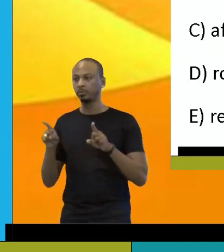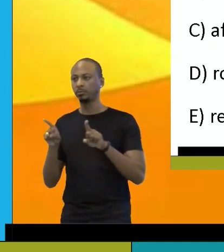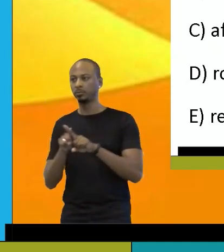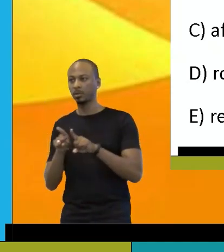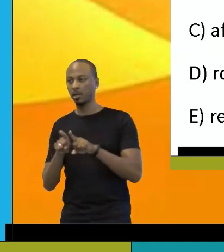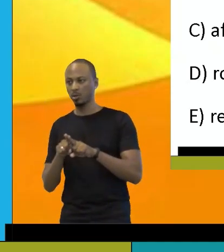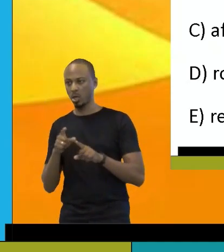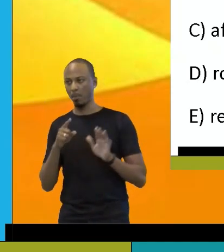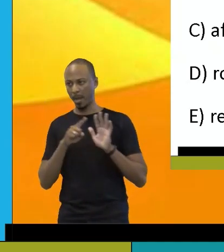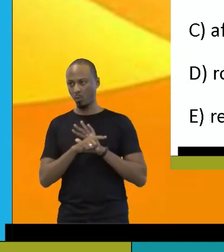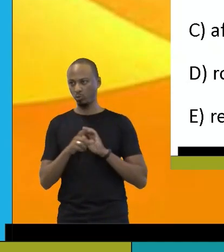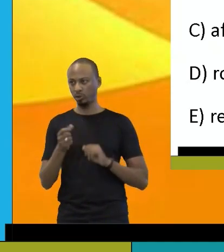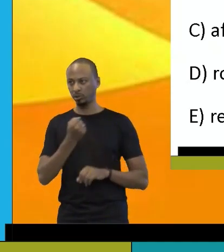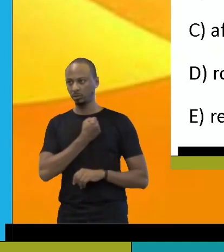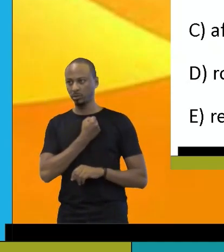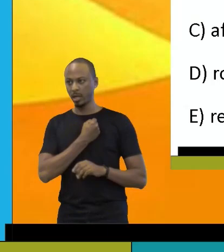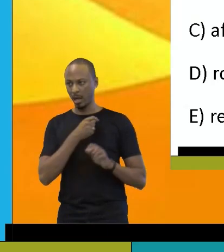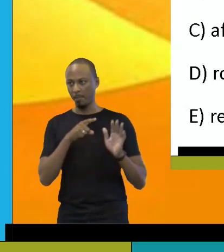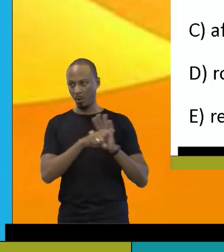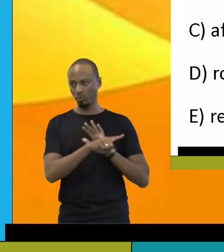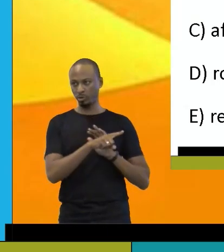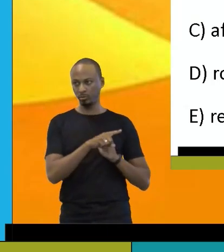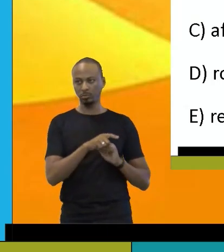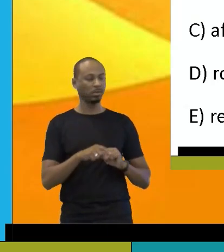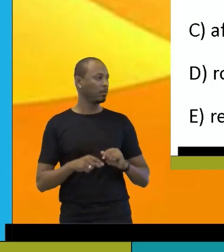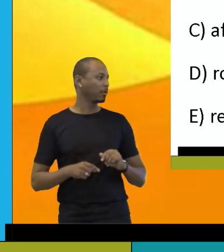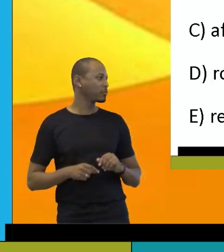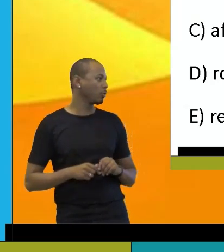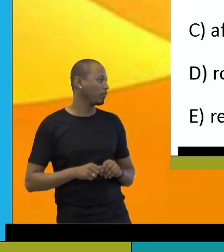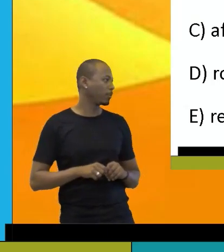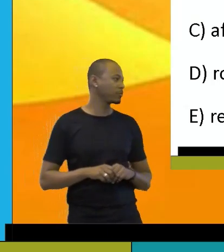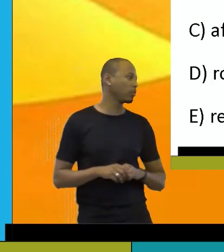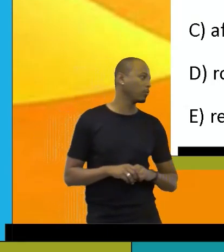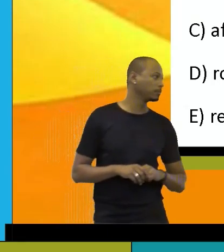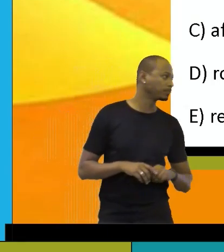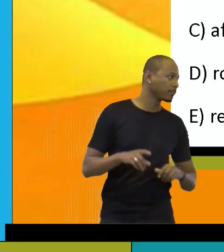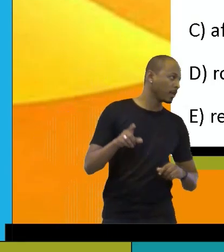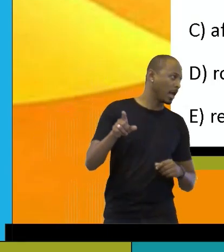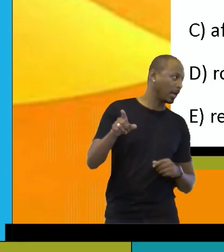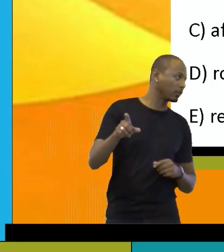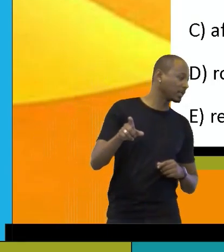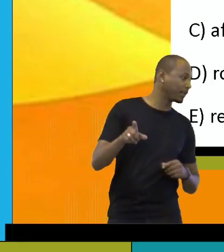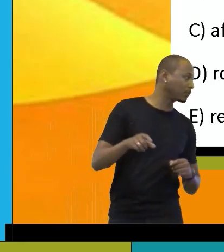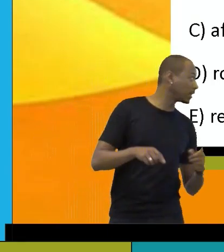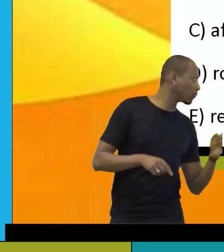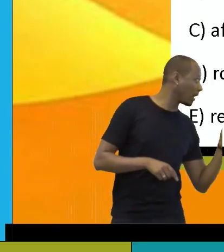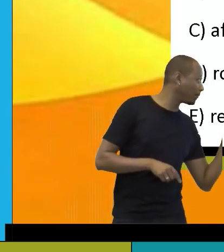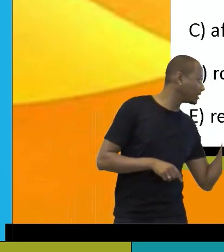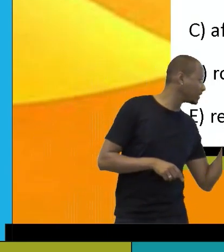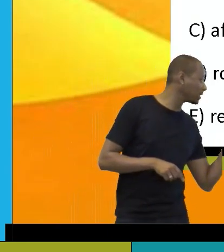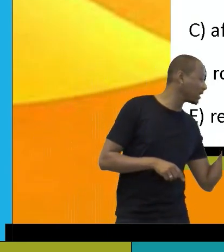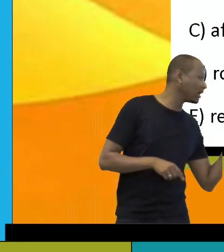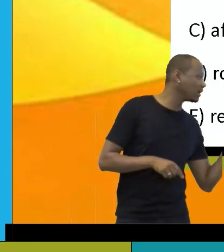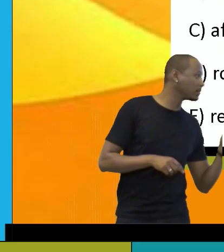renascentista. Como eu disse durante a minha apresentação,